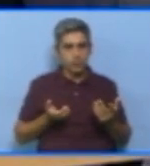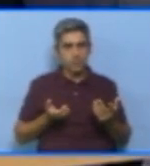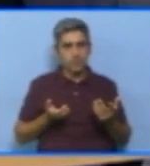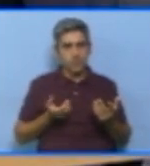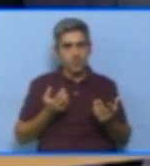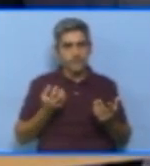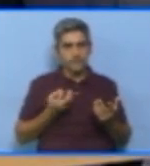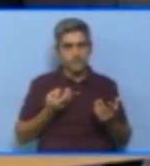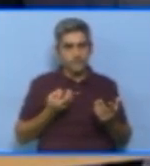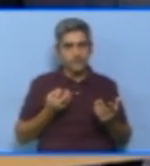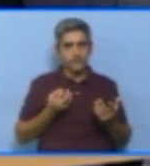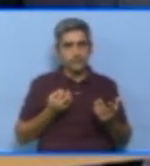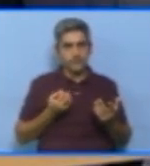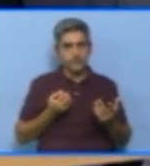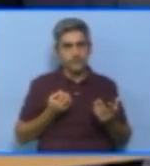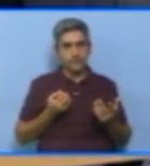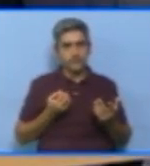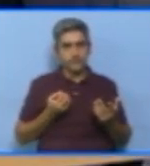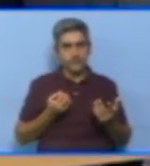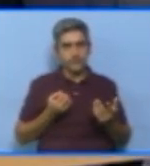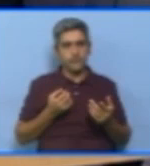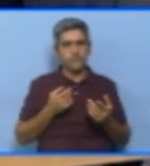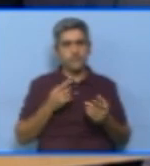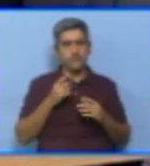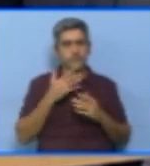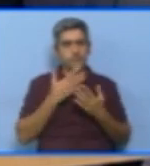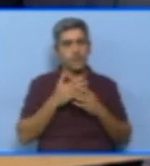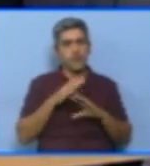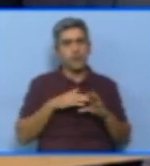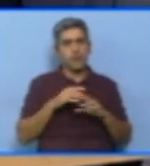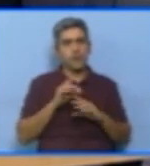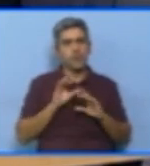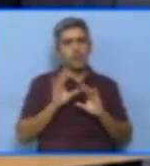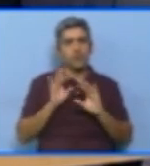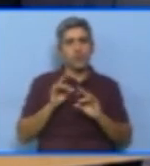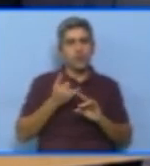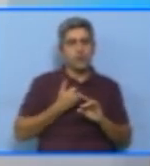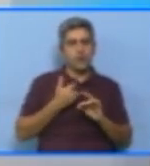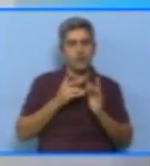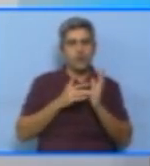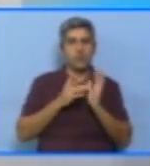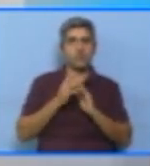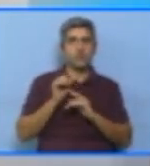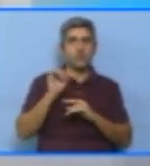de facto, este é aquilo que faz, é o toque da identidade cristã.